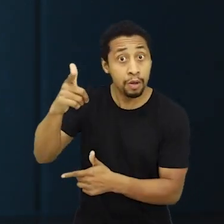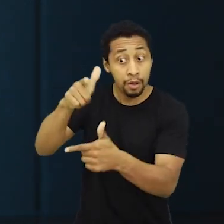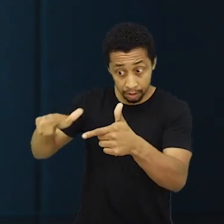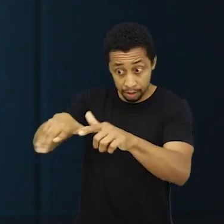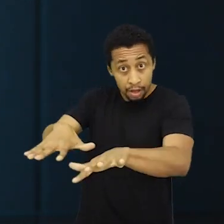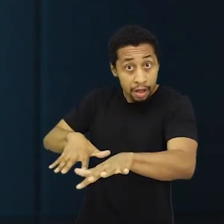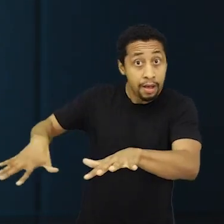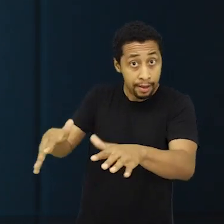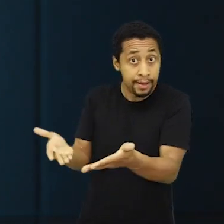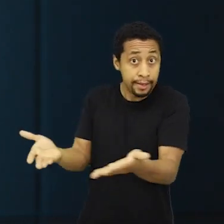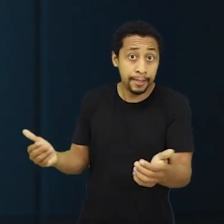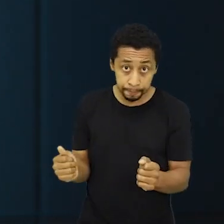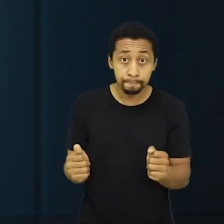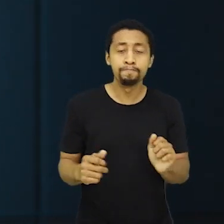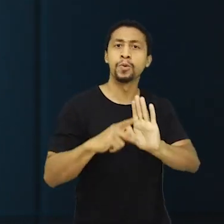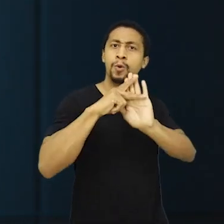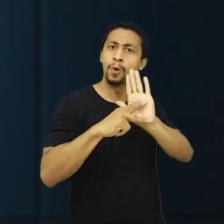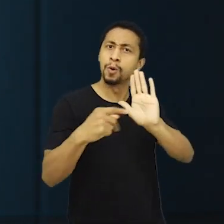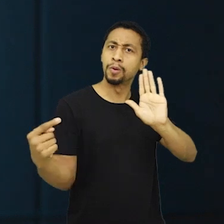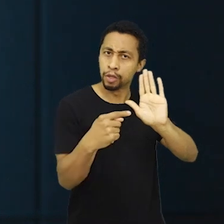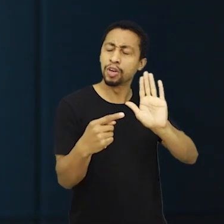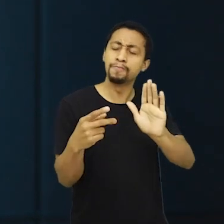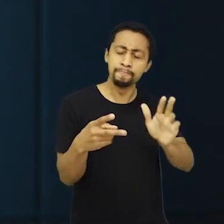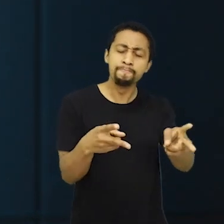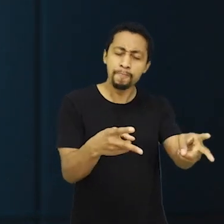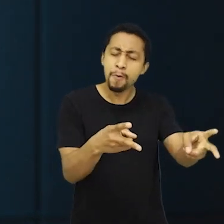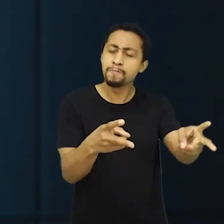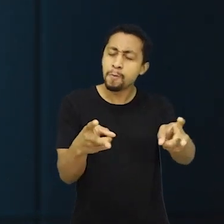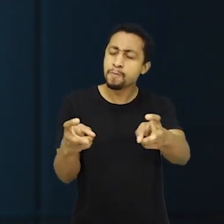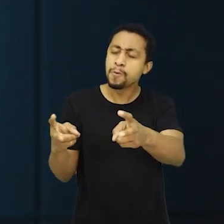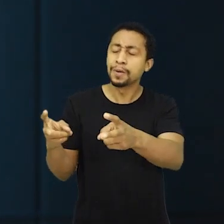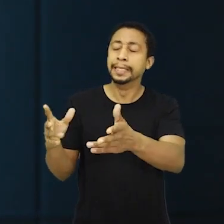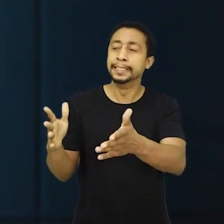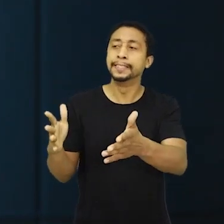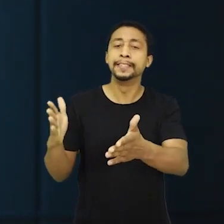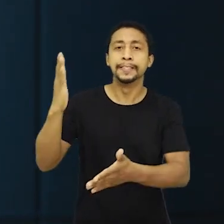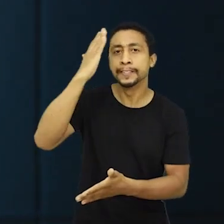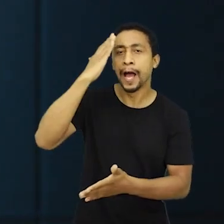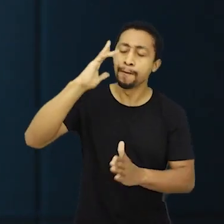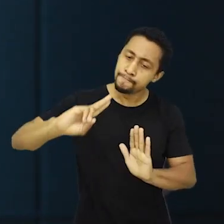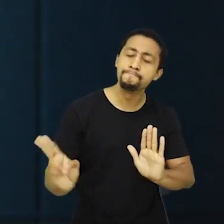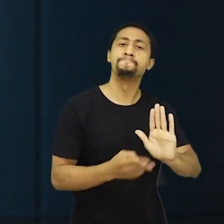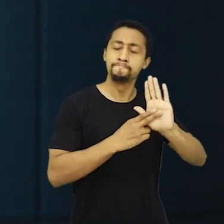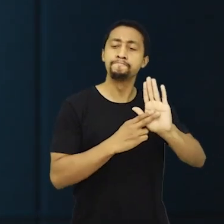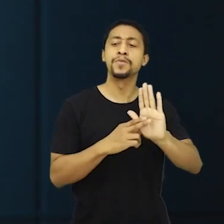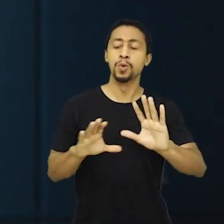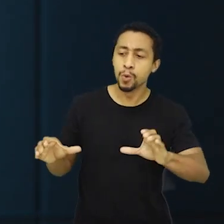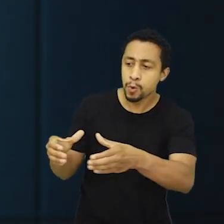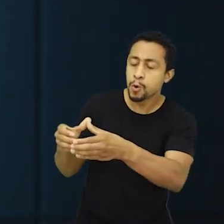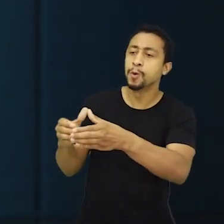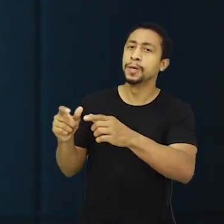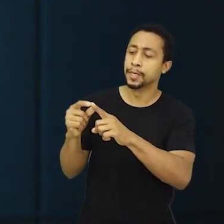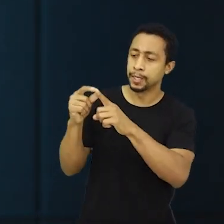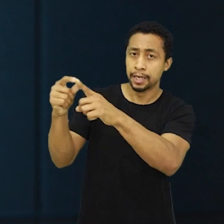territórios. Então o projeto ele reconhece que, de maneira geral, as comunidades periféricas, vulneráveis, vulnerabilizadas, aí